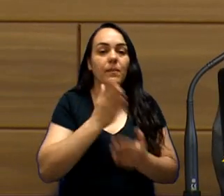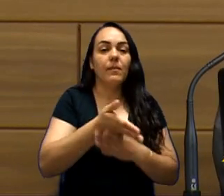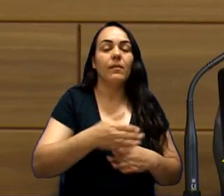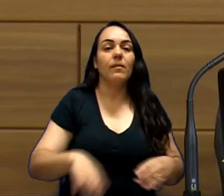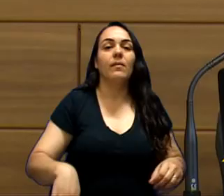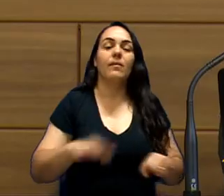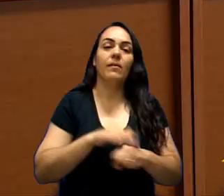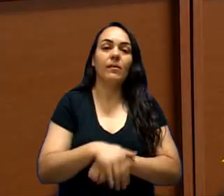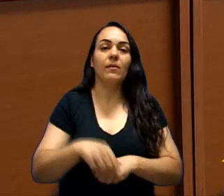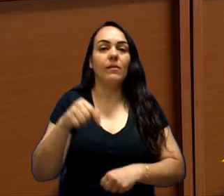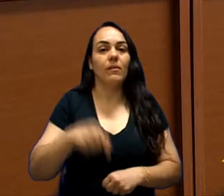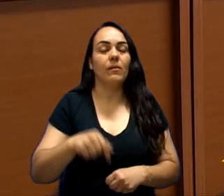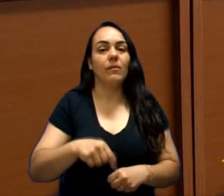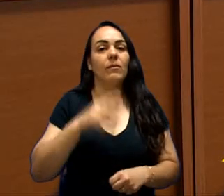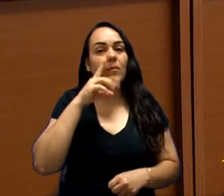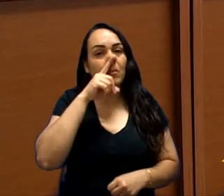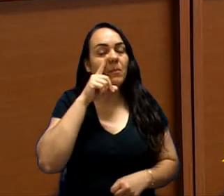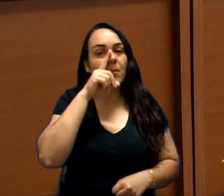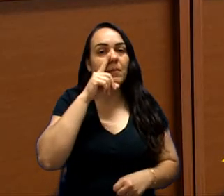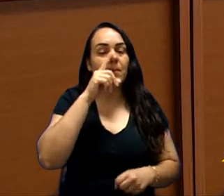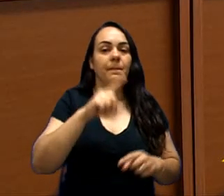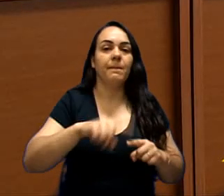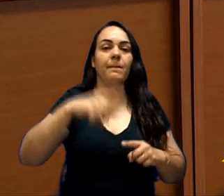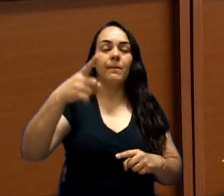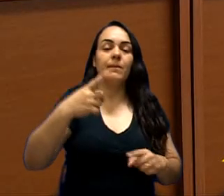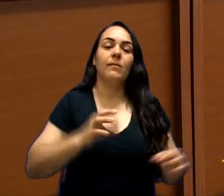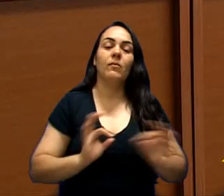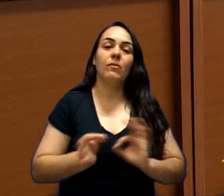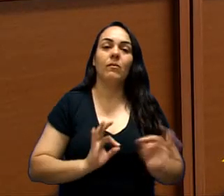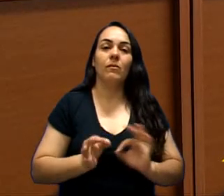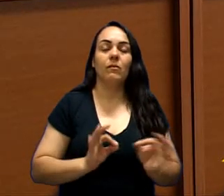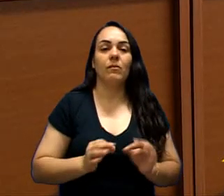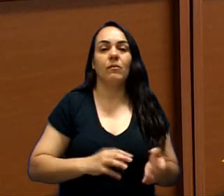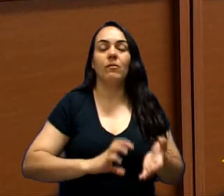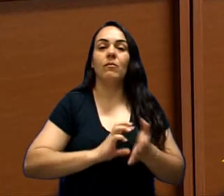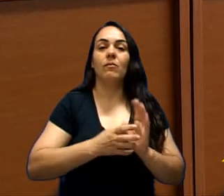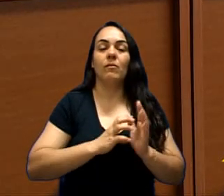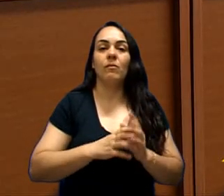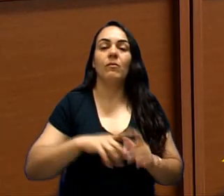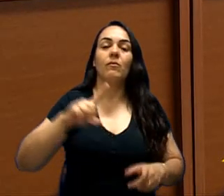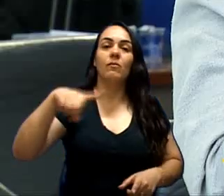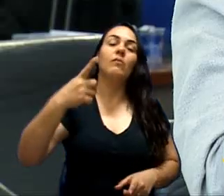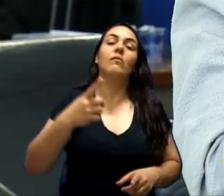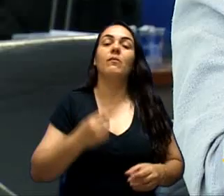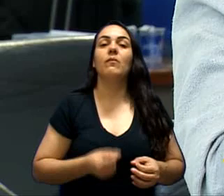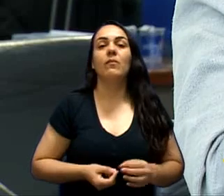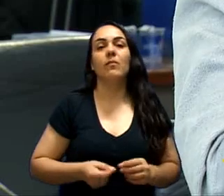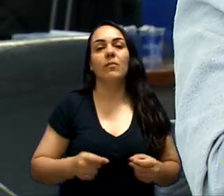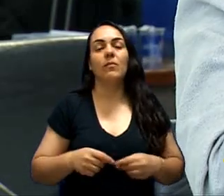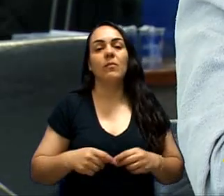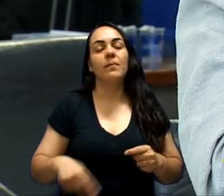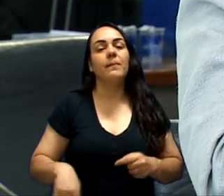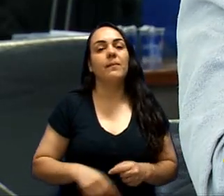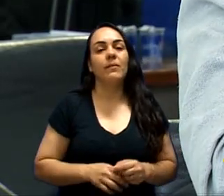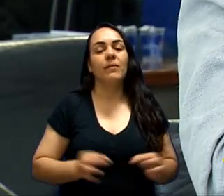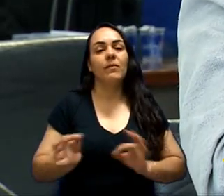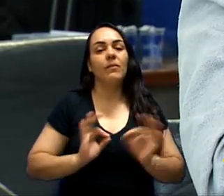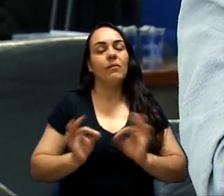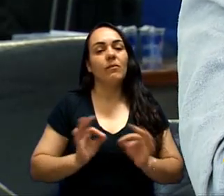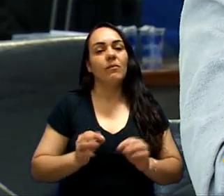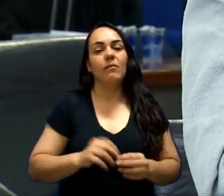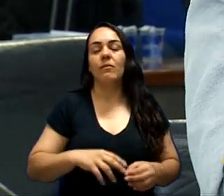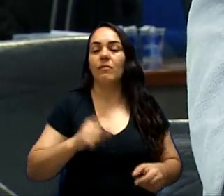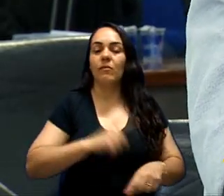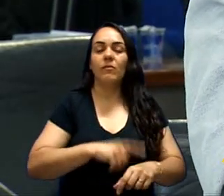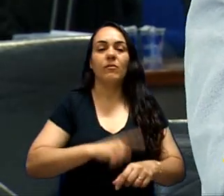presidente, estou apresentando uma emenda. Na próxima legislatura, 2020, daí todo sábado de manhã, de tarde, de noite, de madrugada, a hora